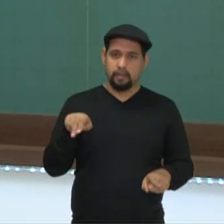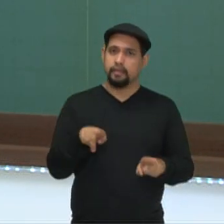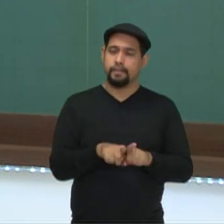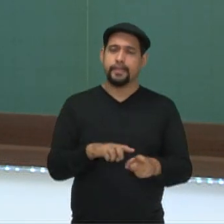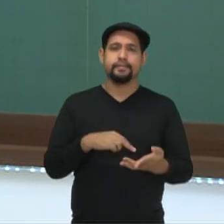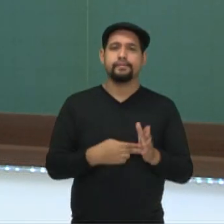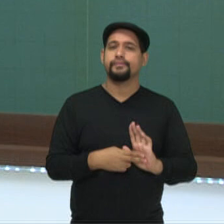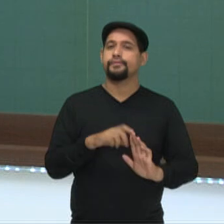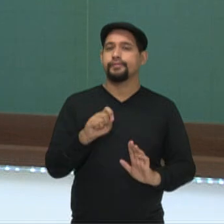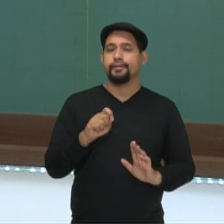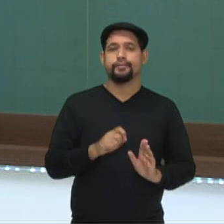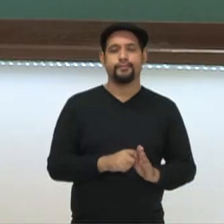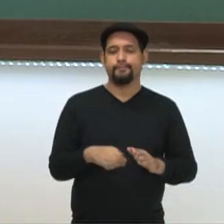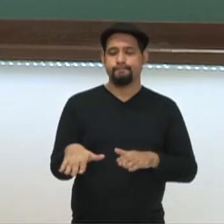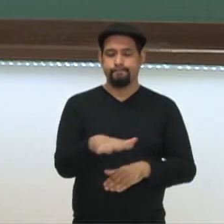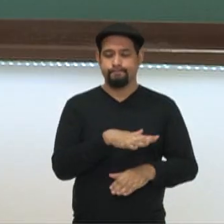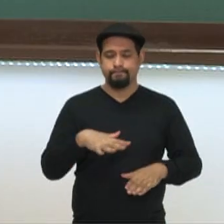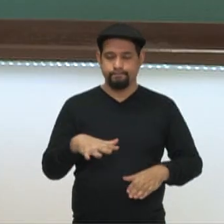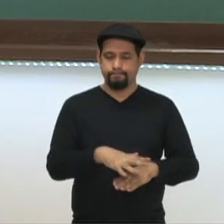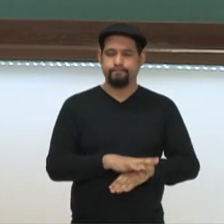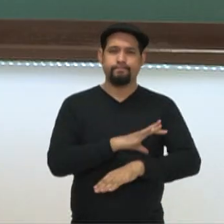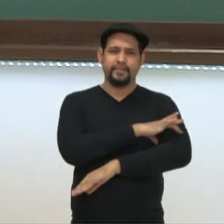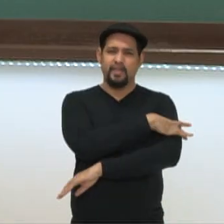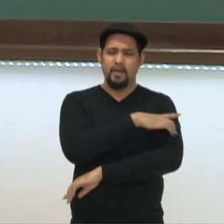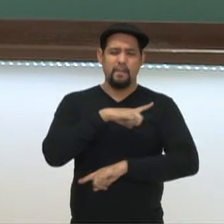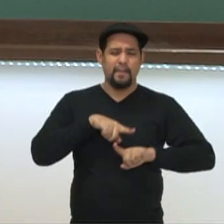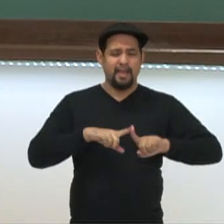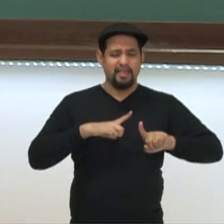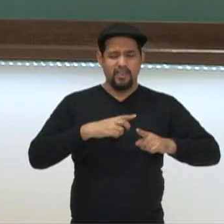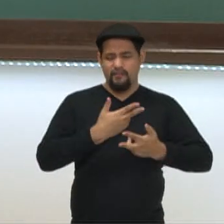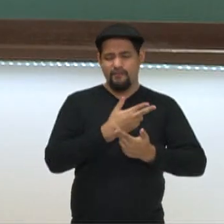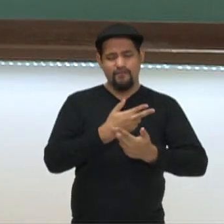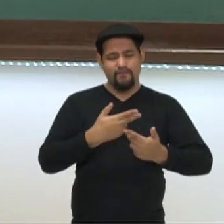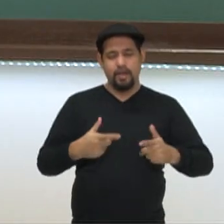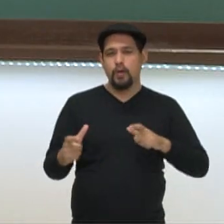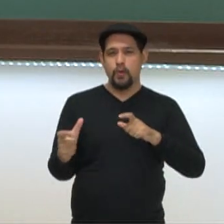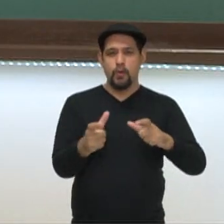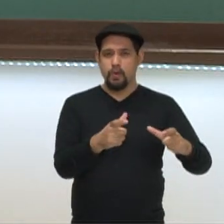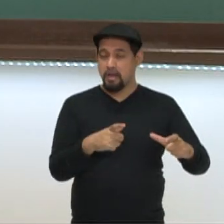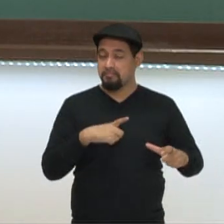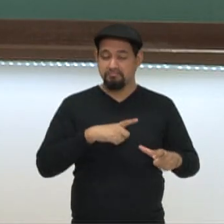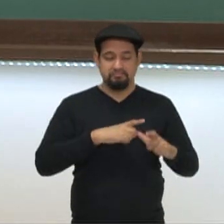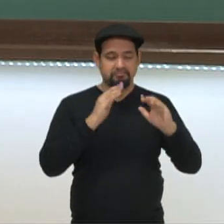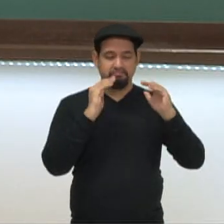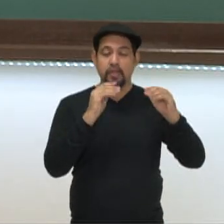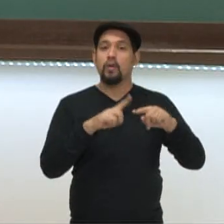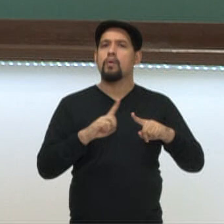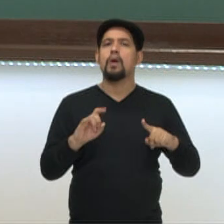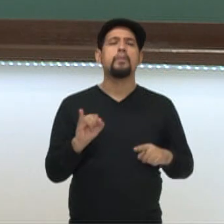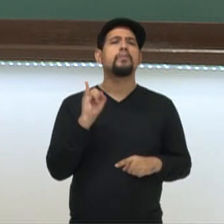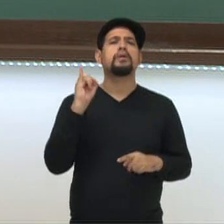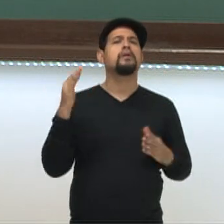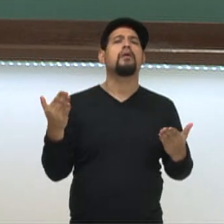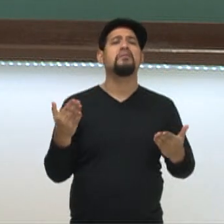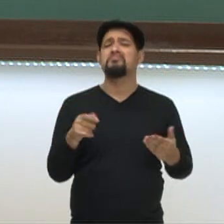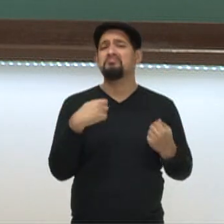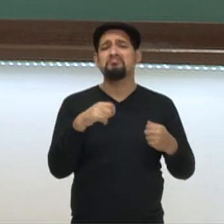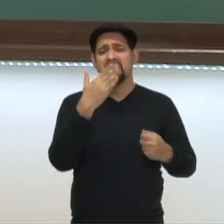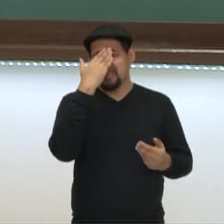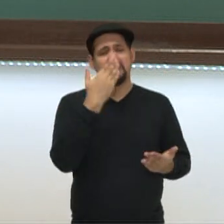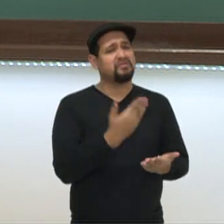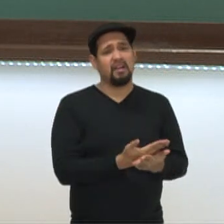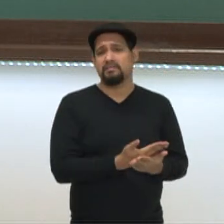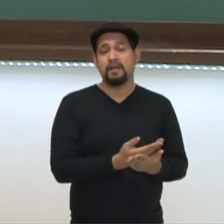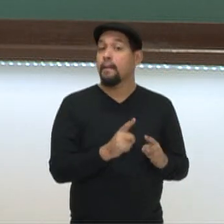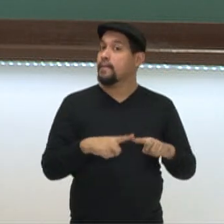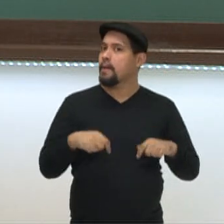que são os terreiros. Mas existem muitos outros lugares sagrados. Qual que é o importante? Você não precisa acreditar na religião do